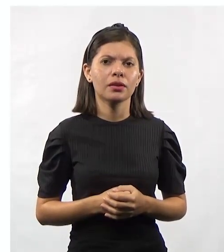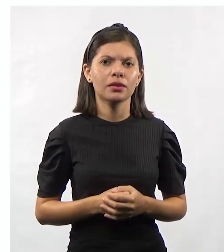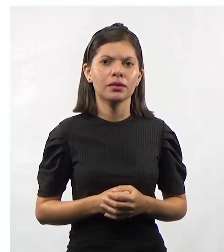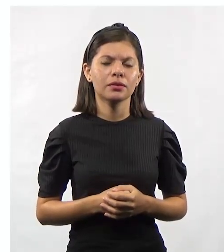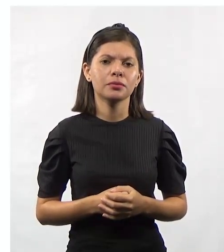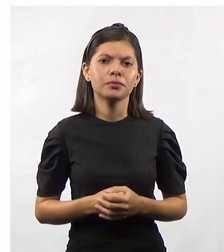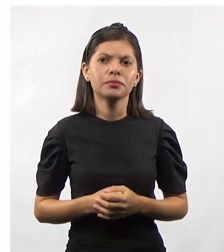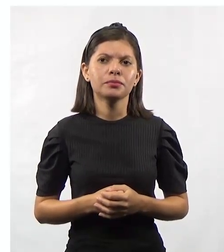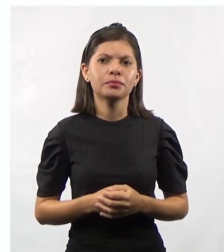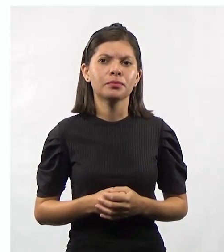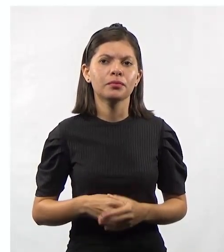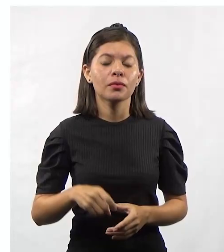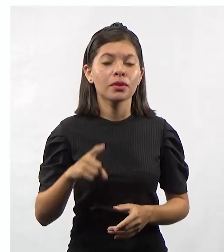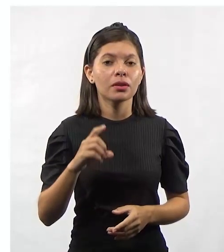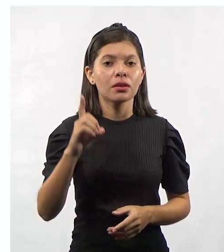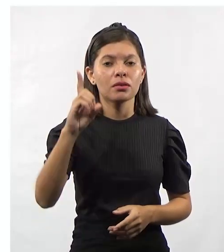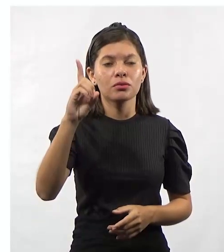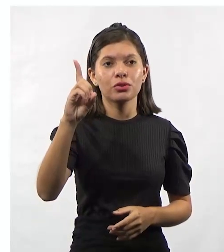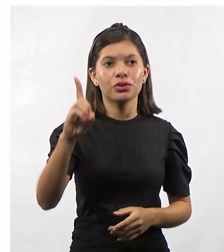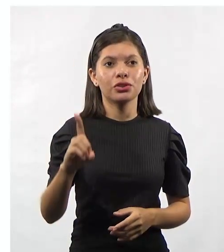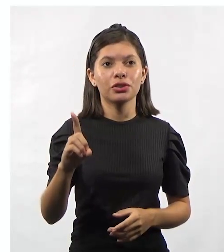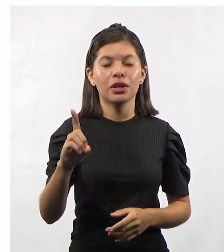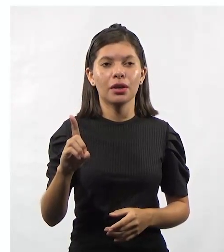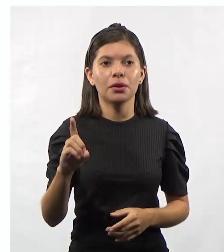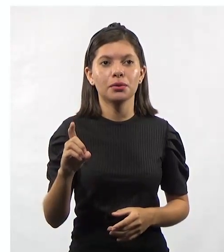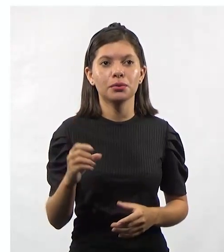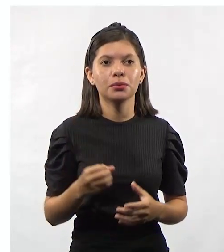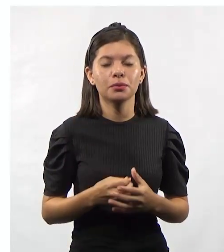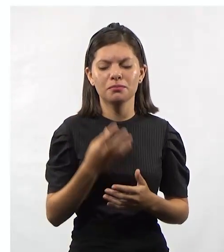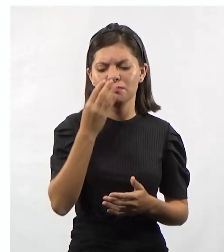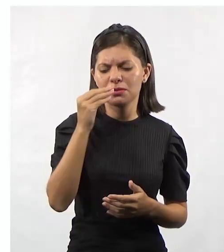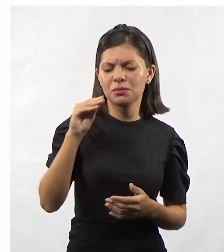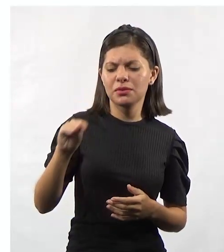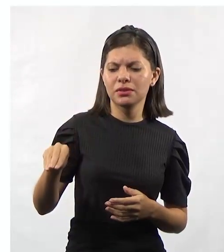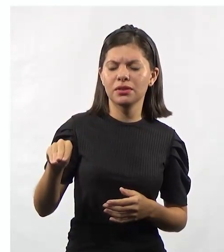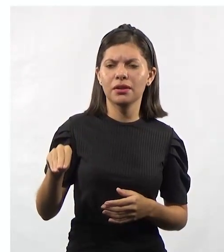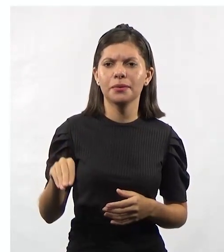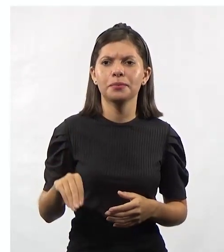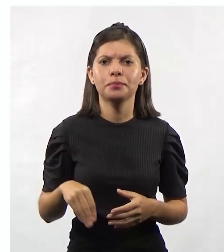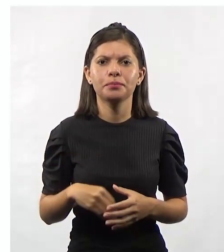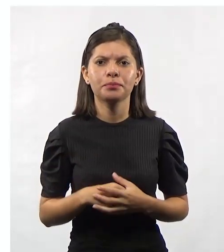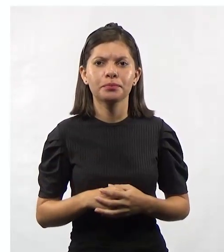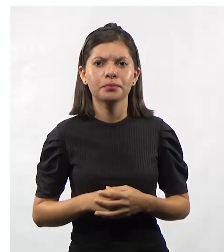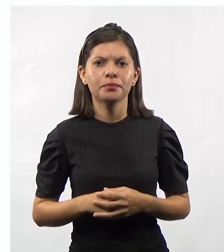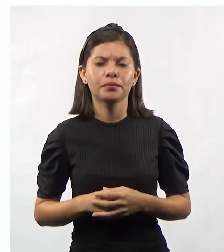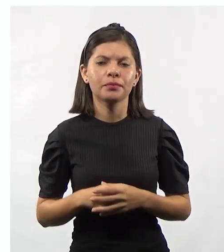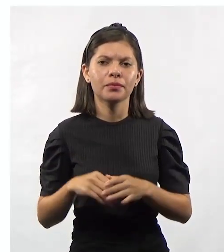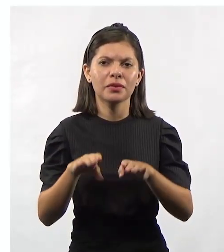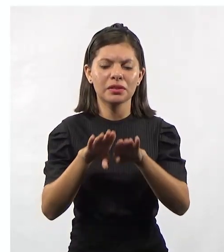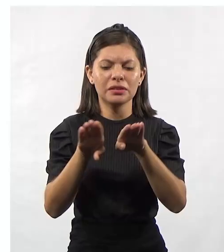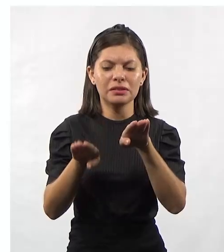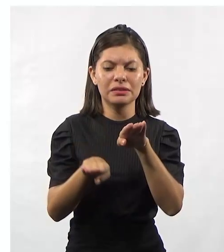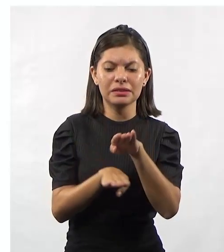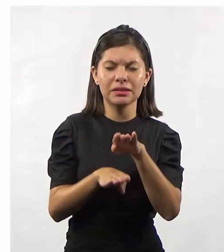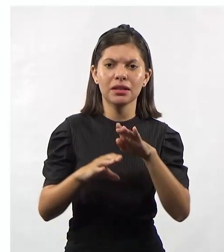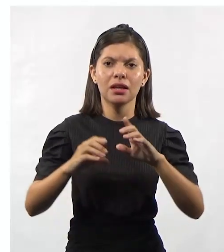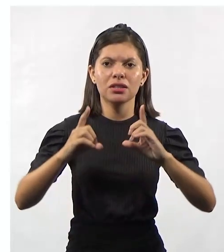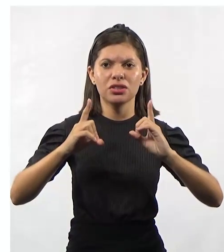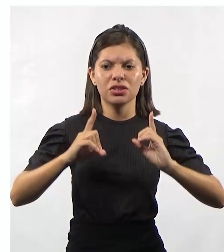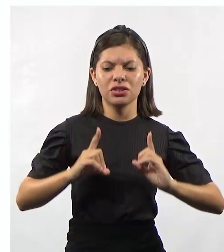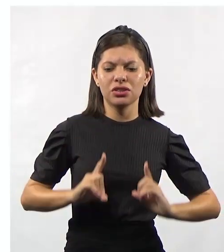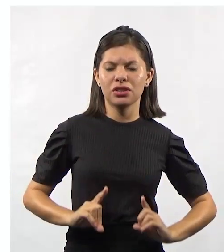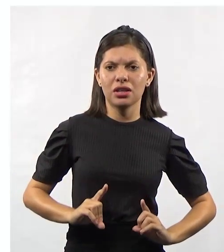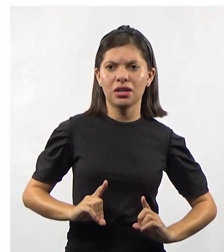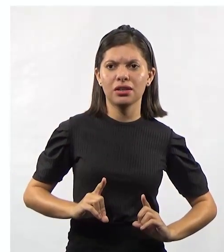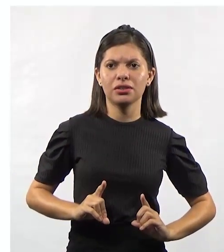de agredir ou infringir um direito humano, sob pena de se diminuir a